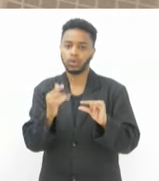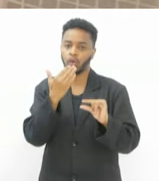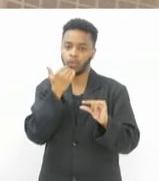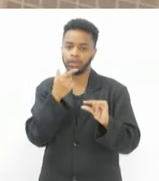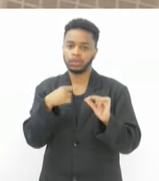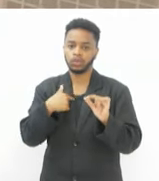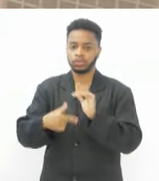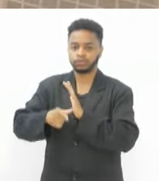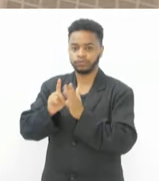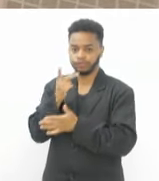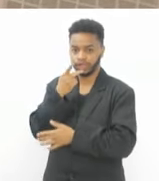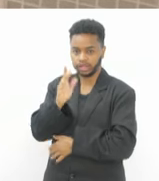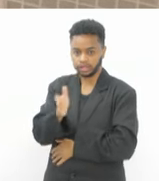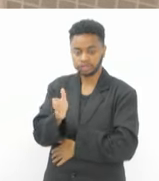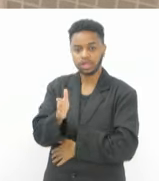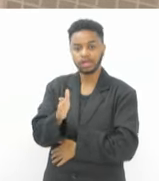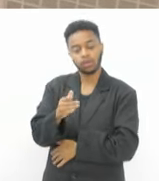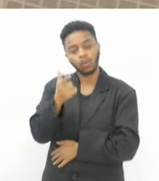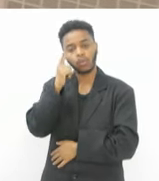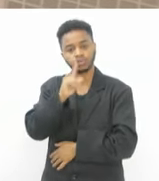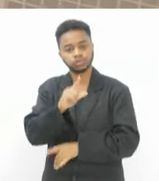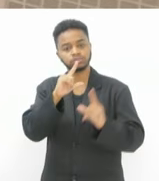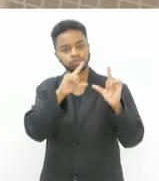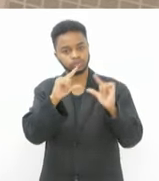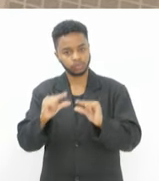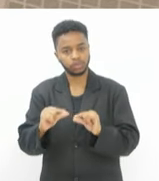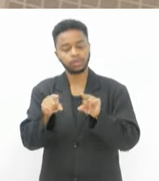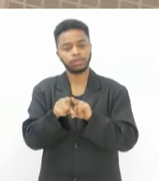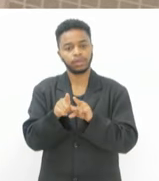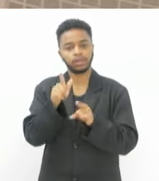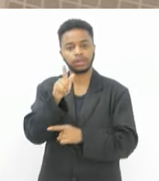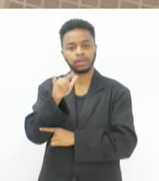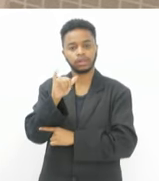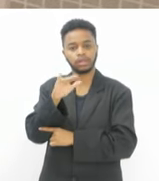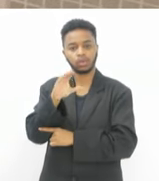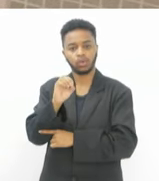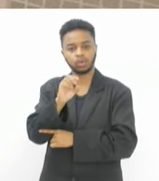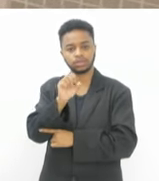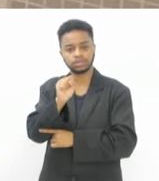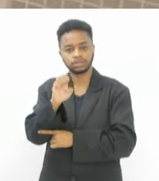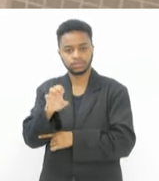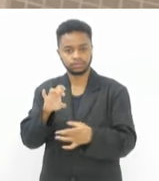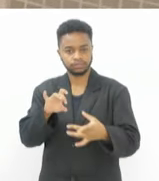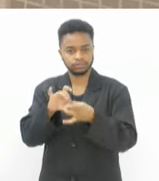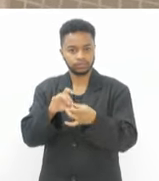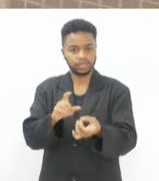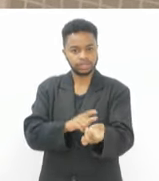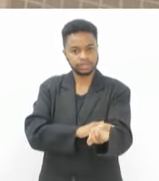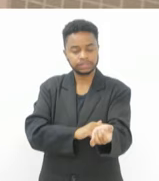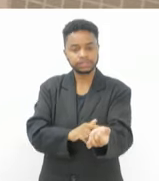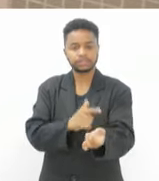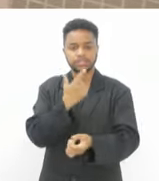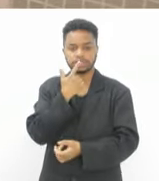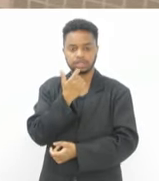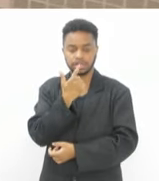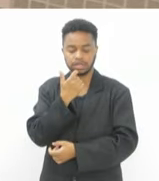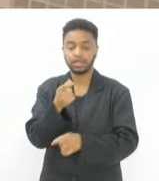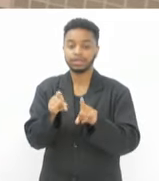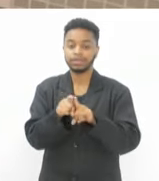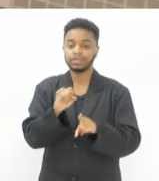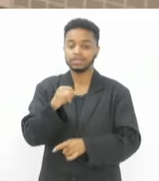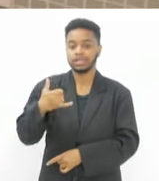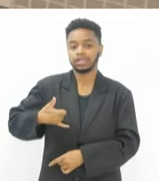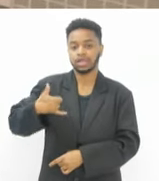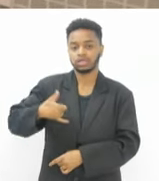falar, já é capaz de reduzir os níveis de glicose no seu sangue. Se você tem acima de 45 anos, é